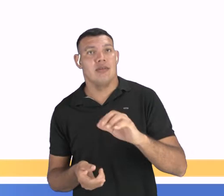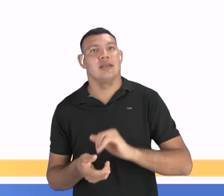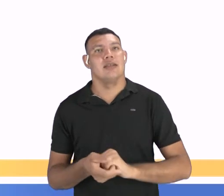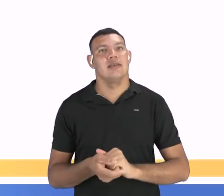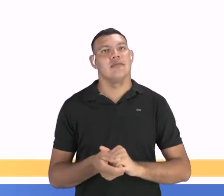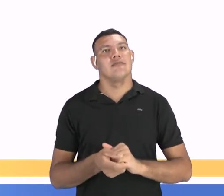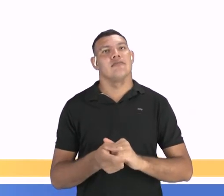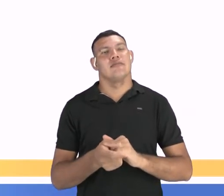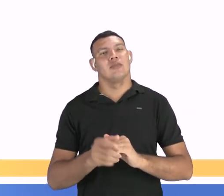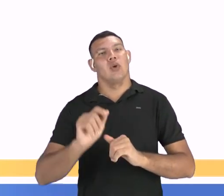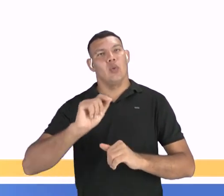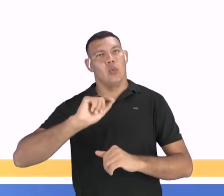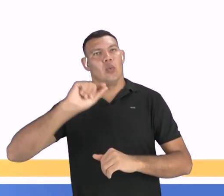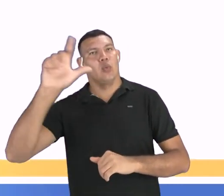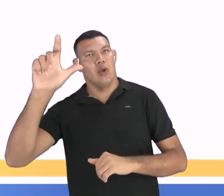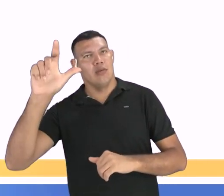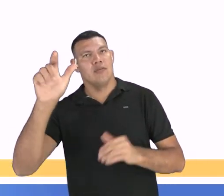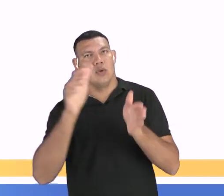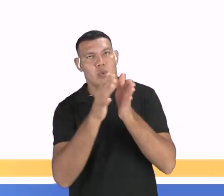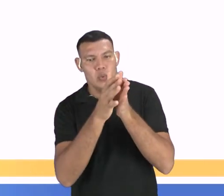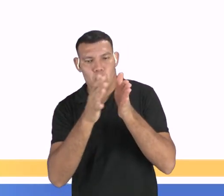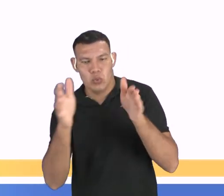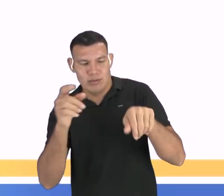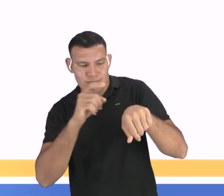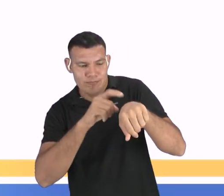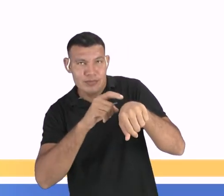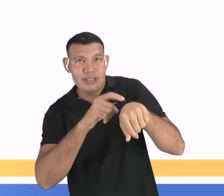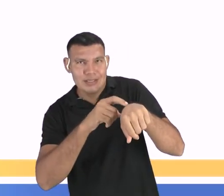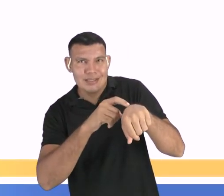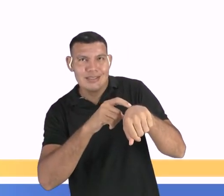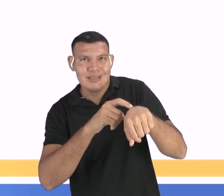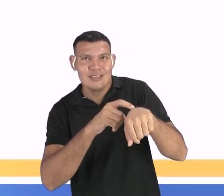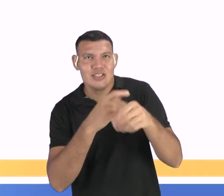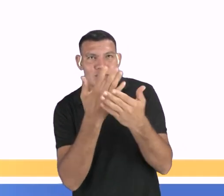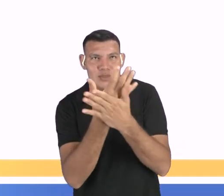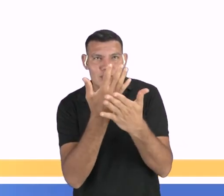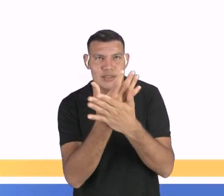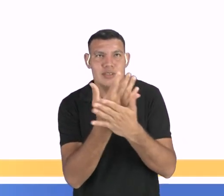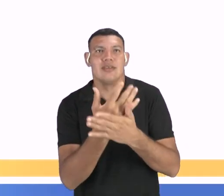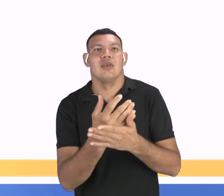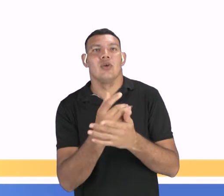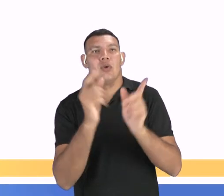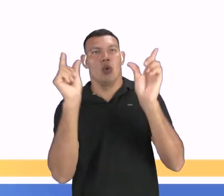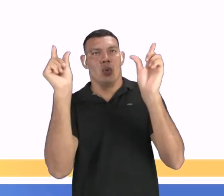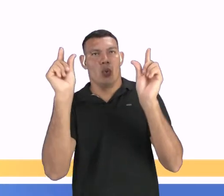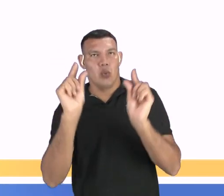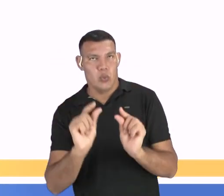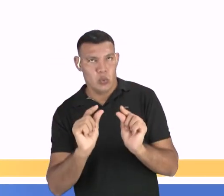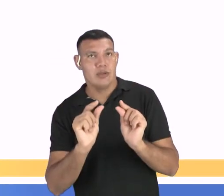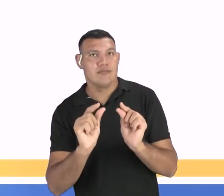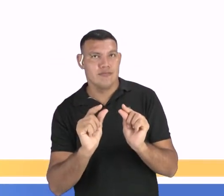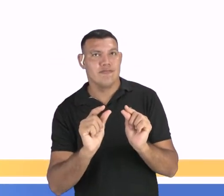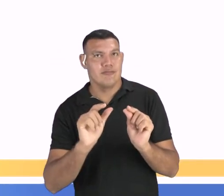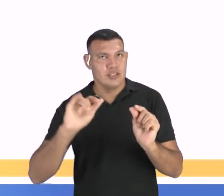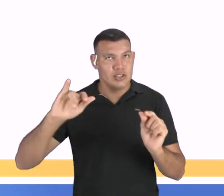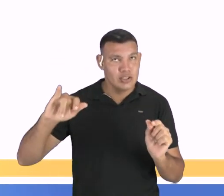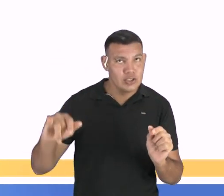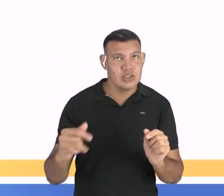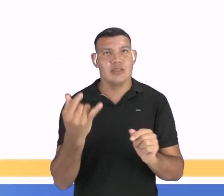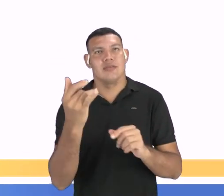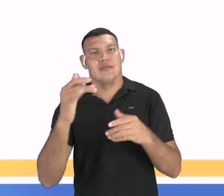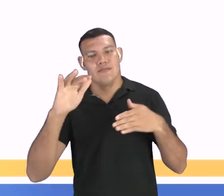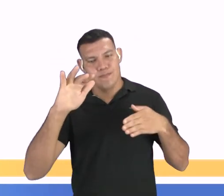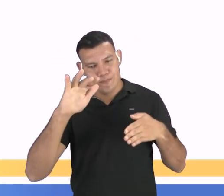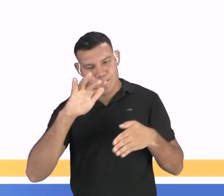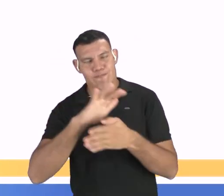a chance de reprovação na mesma proporção. Assim, as grandezas tempo de estudo e chance